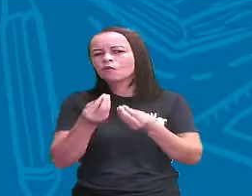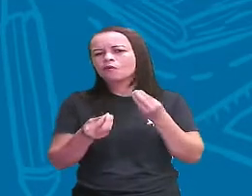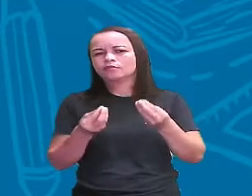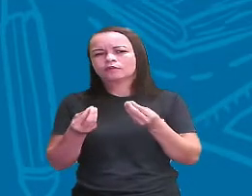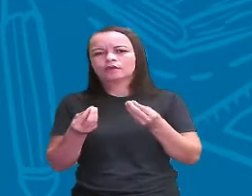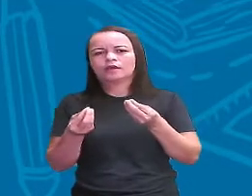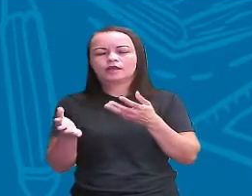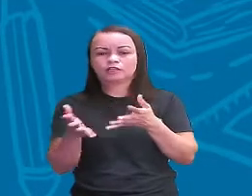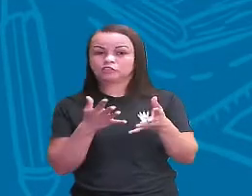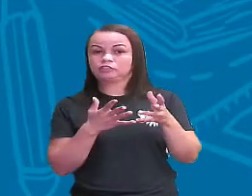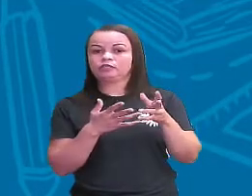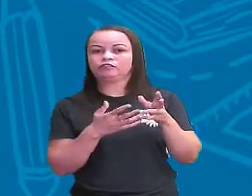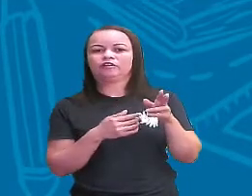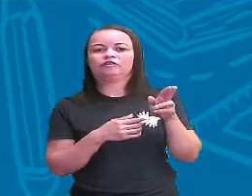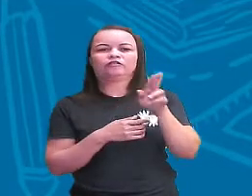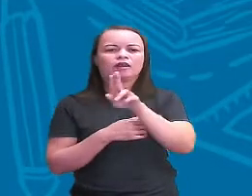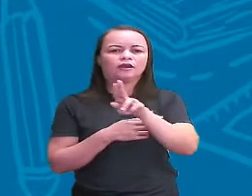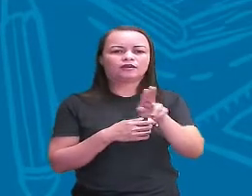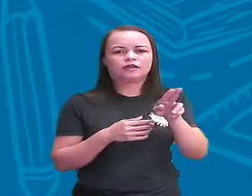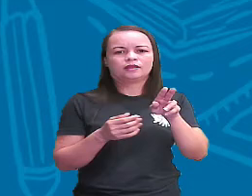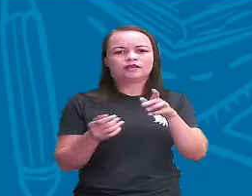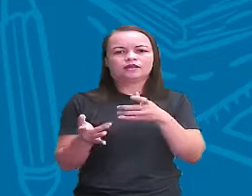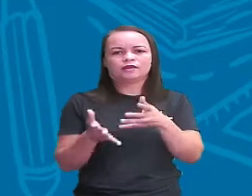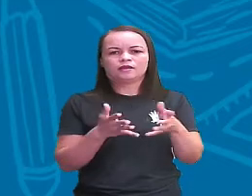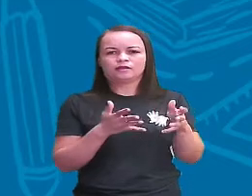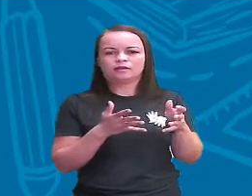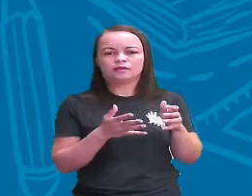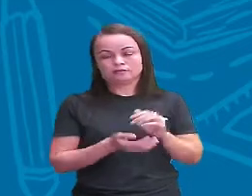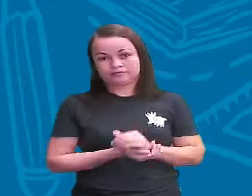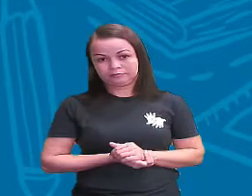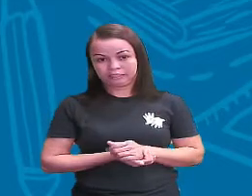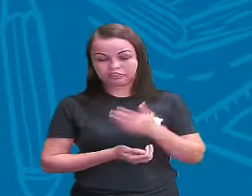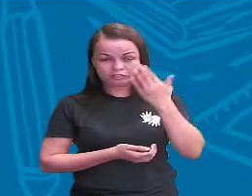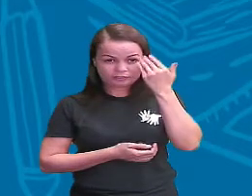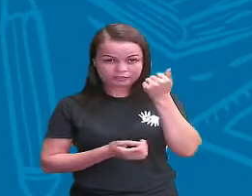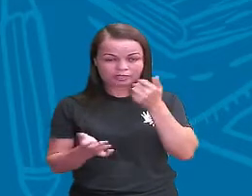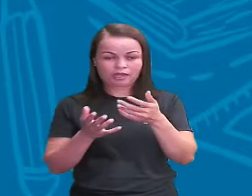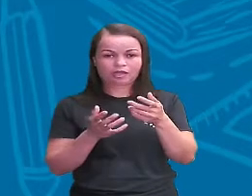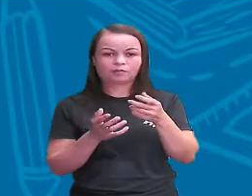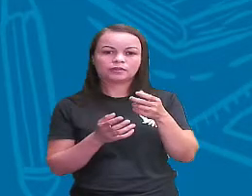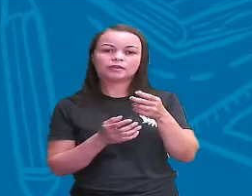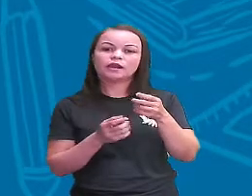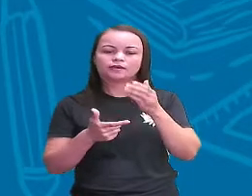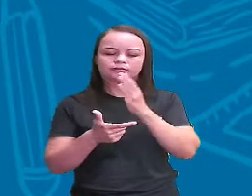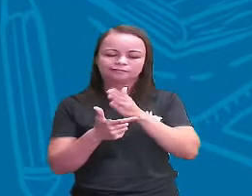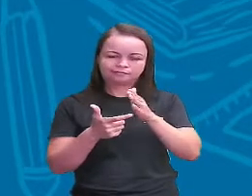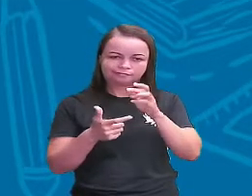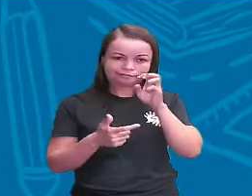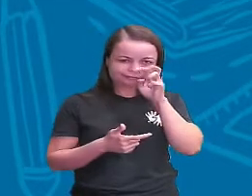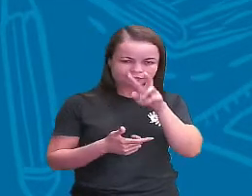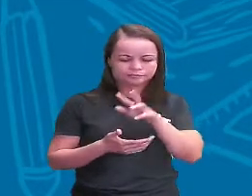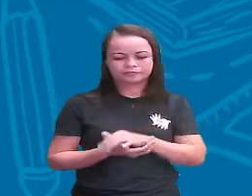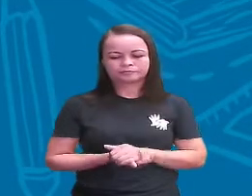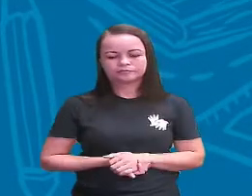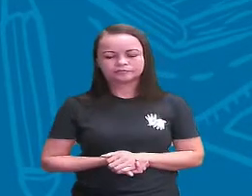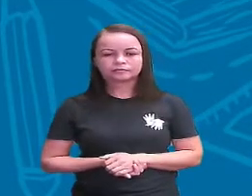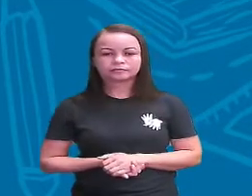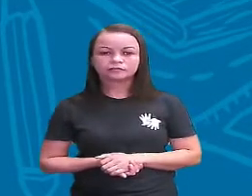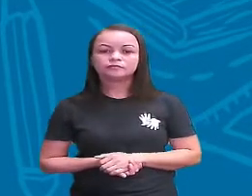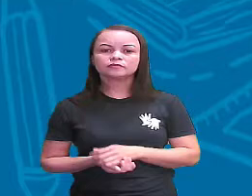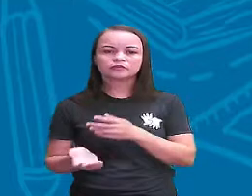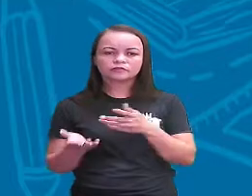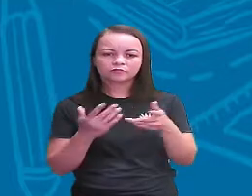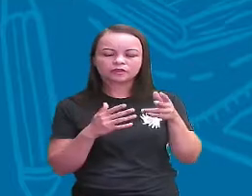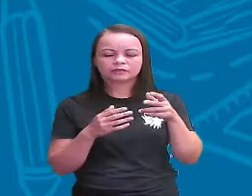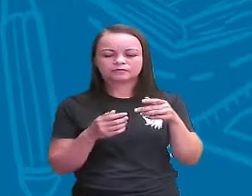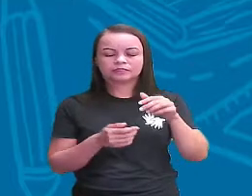vai chamar essa palavra. Quando a gente chama, a gente sabe qual é a sílaba forte. Então, vamos lá treinar? Falem comigo assim,